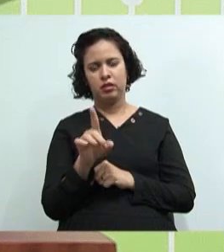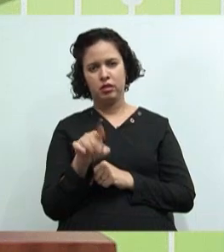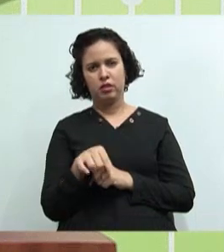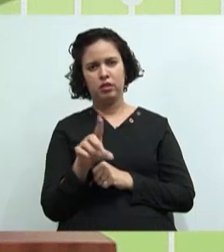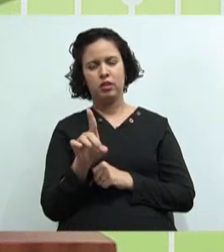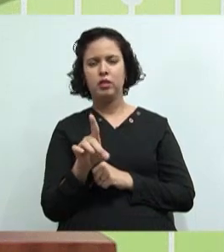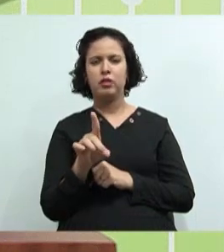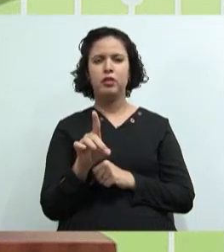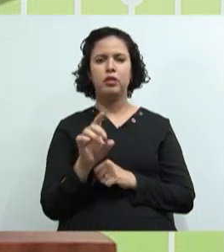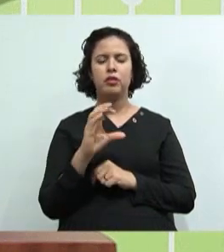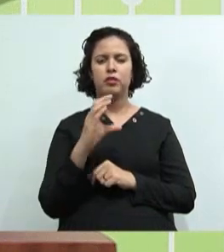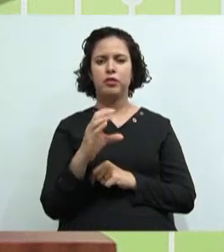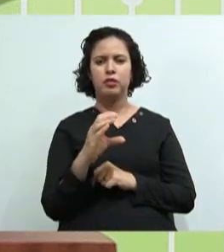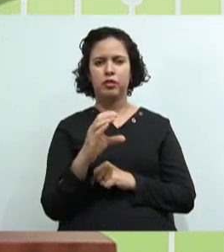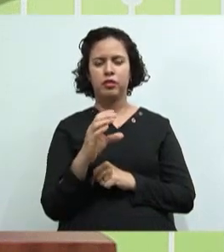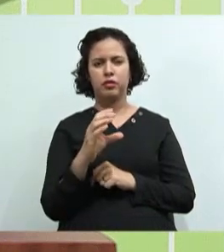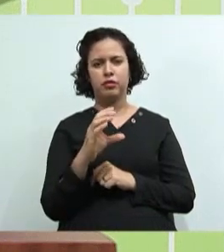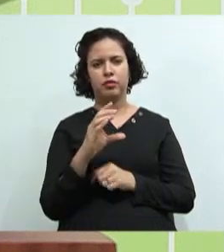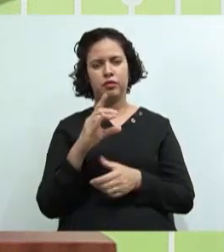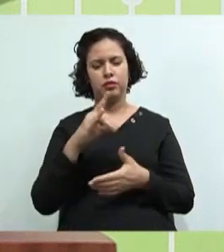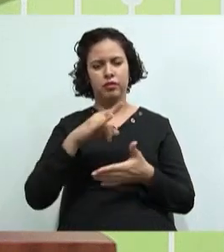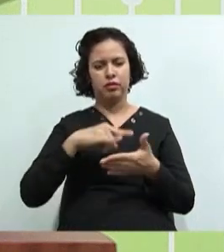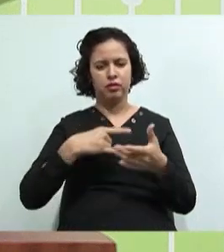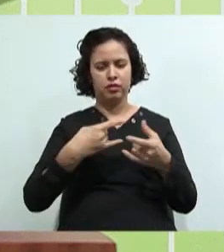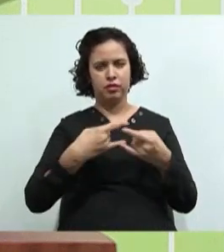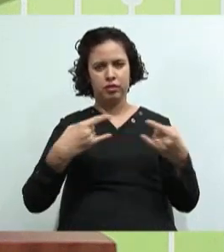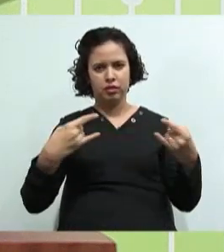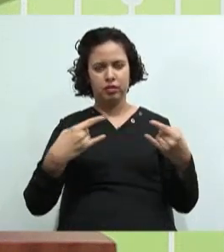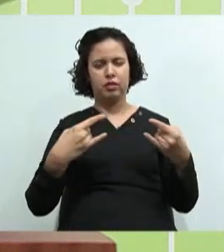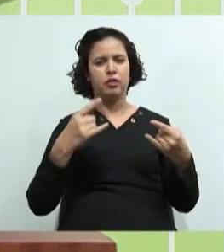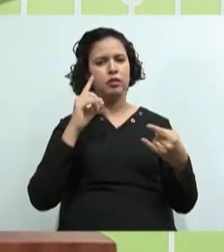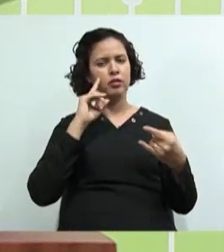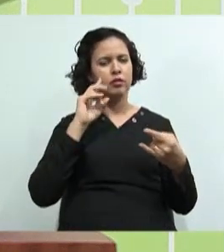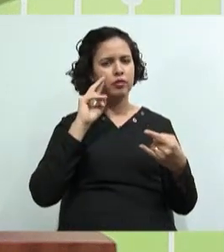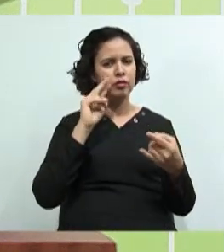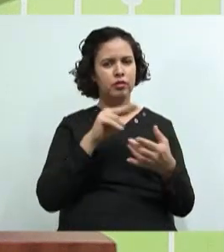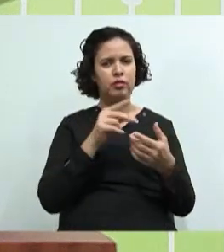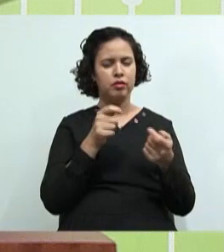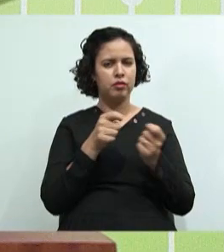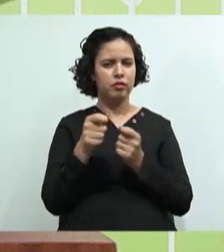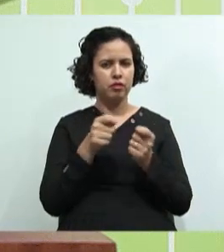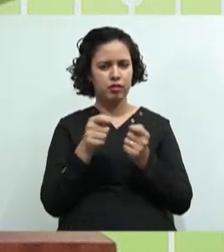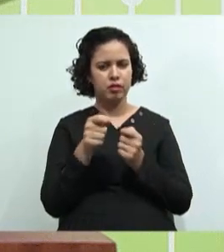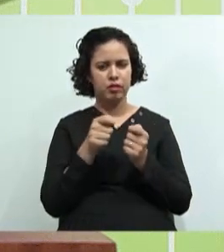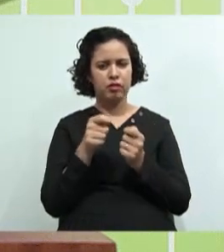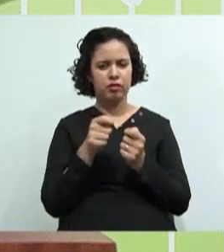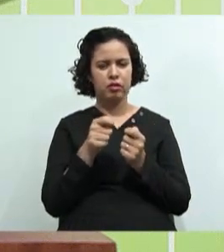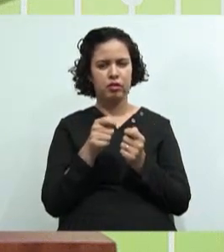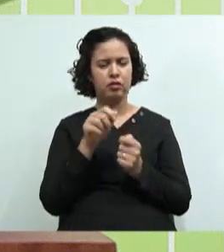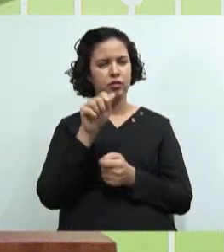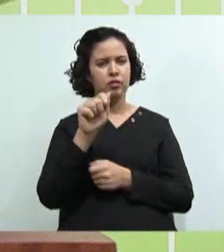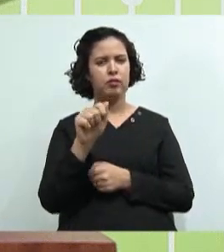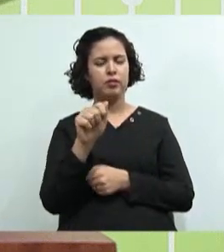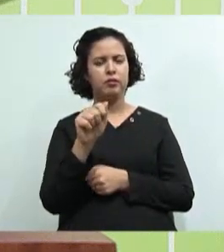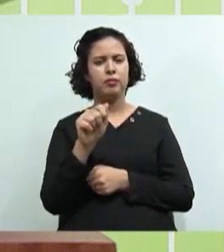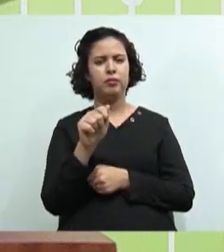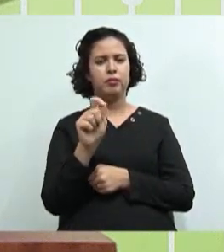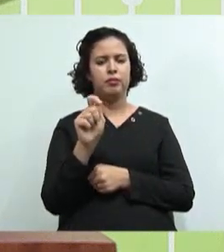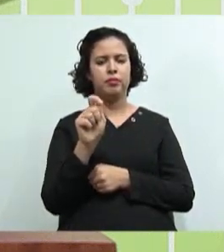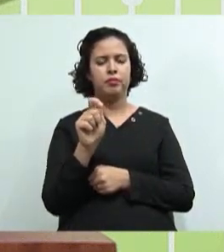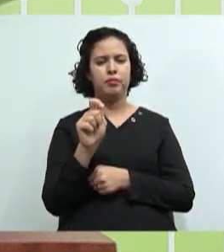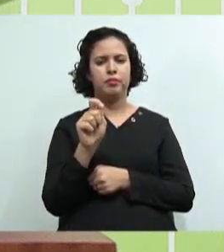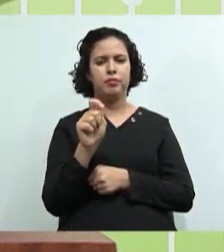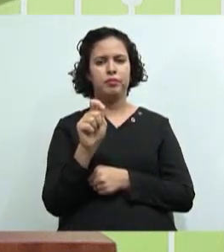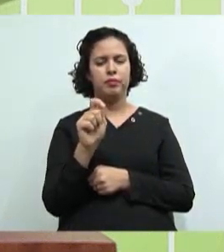em inglês, o C de check, né? Ou de checar, ou de controlar, na verdade, e o A que é exatamente a